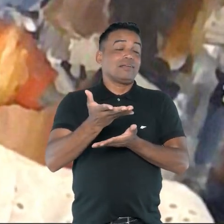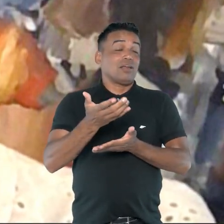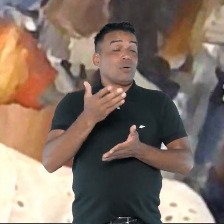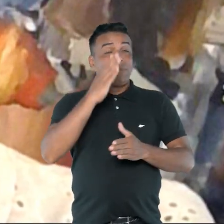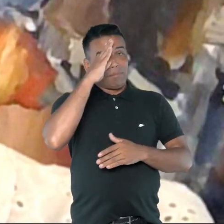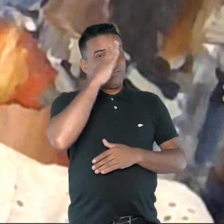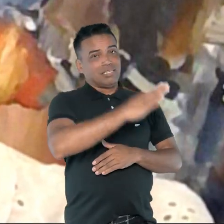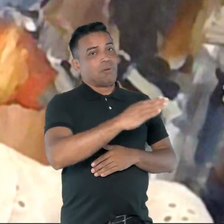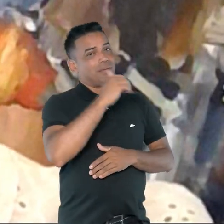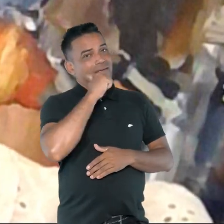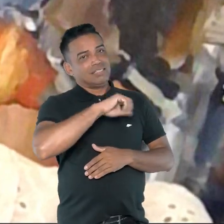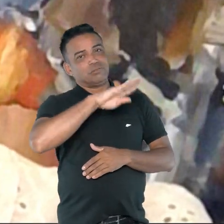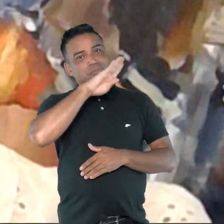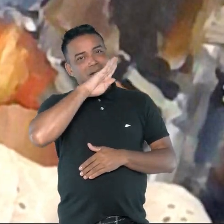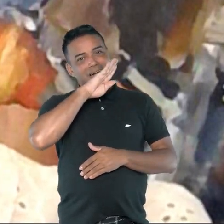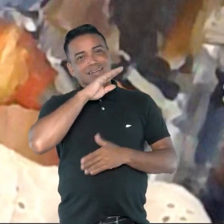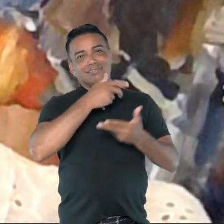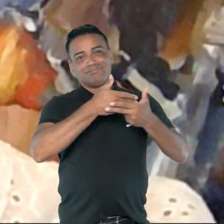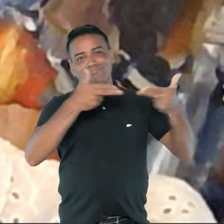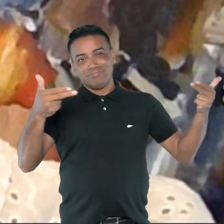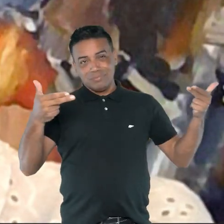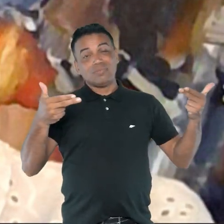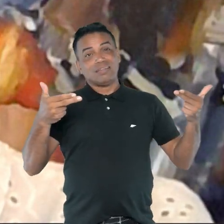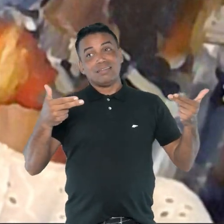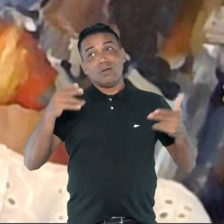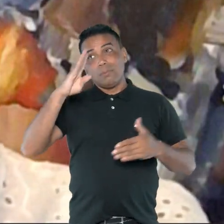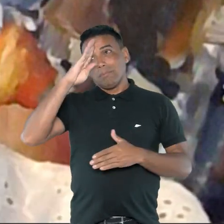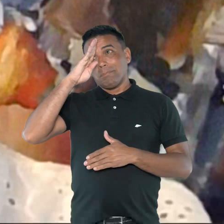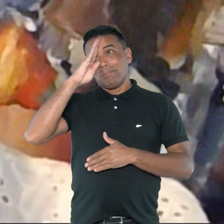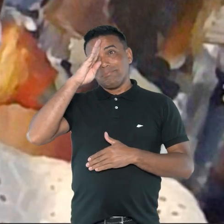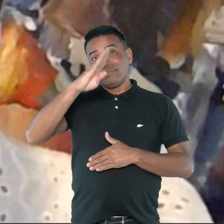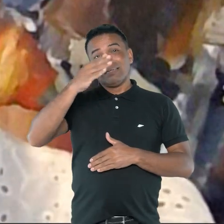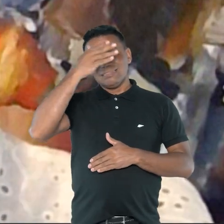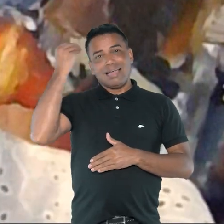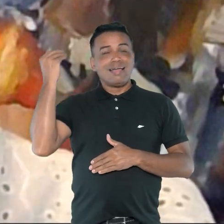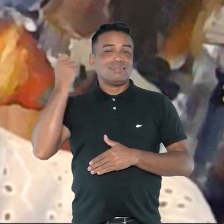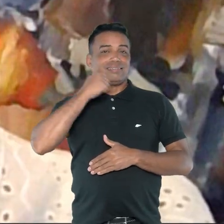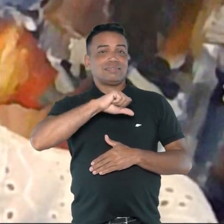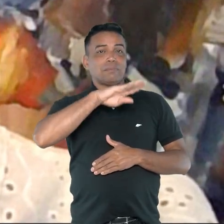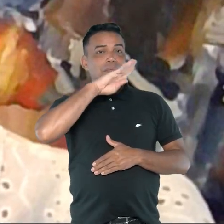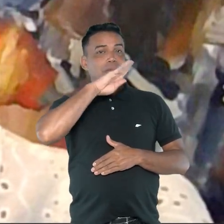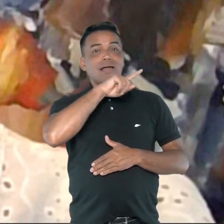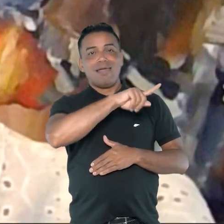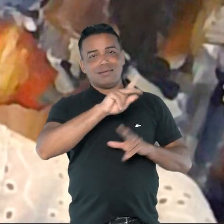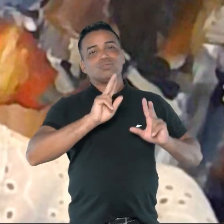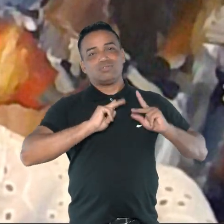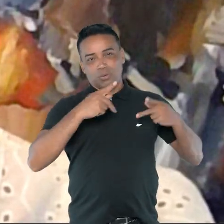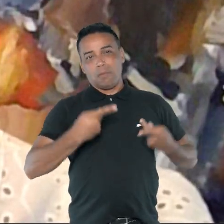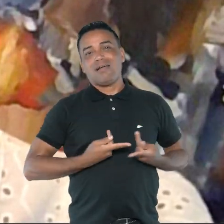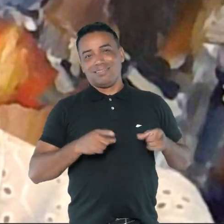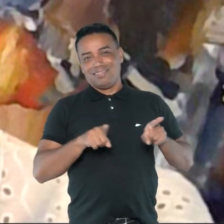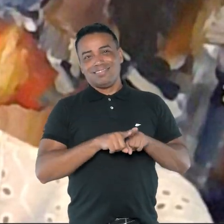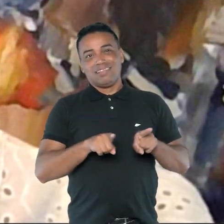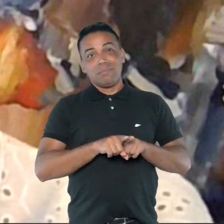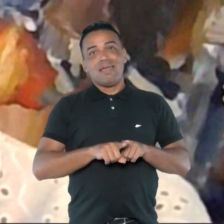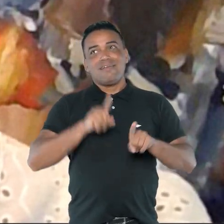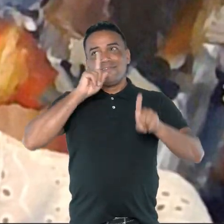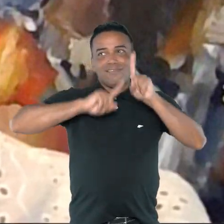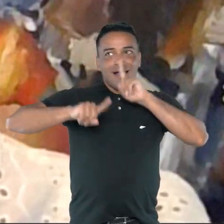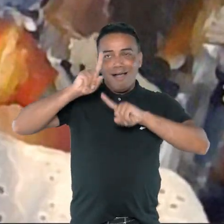mas principalmente com as mães, eu acho que as questões principais são que a gente esquece que a mãe é ser humano, sabe?